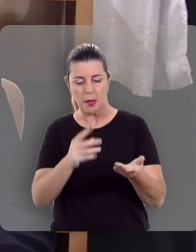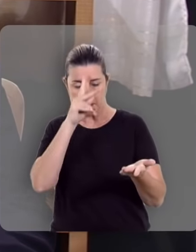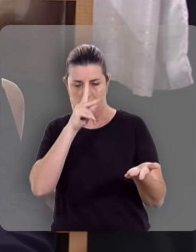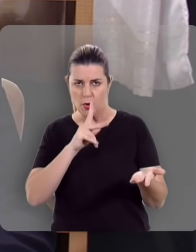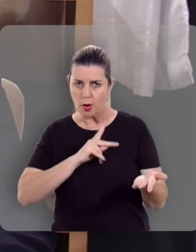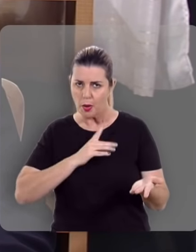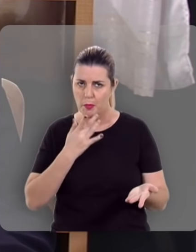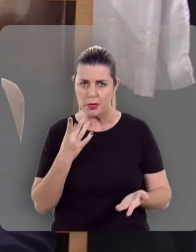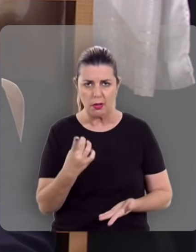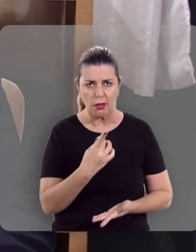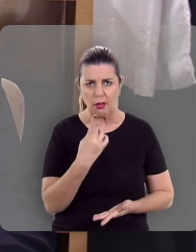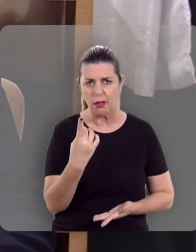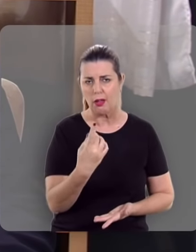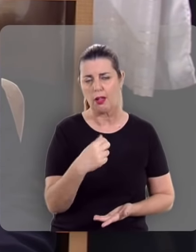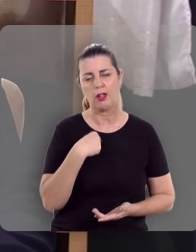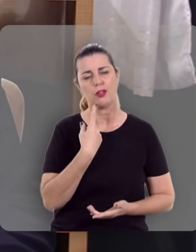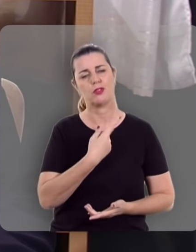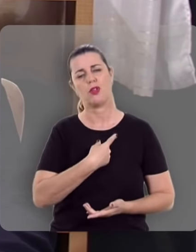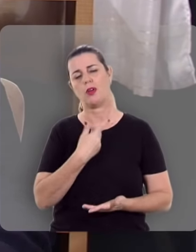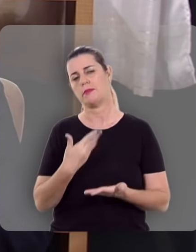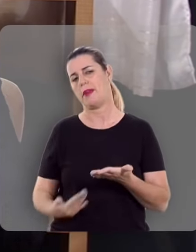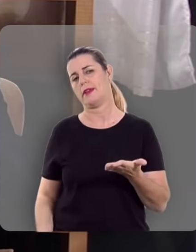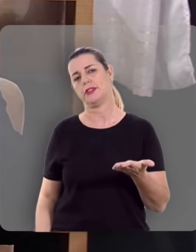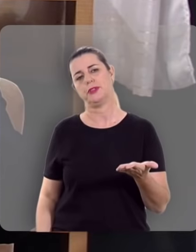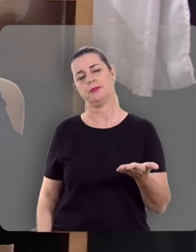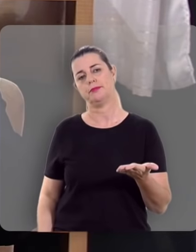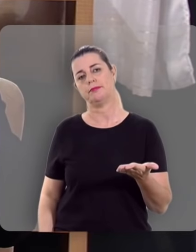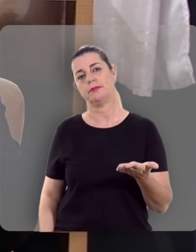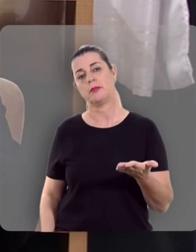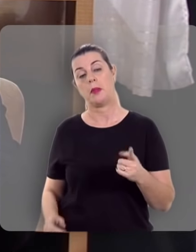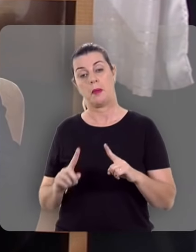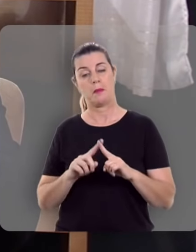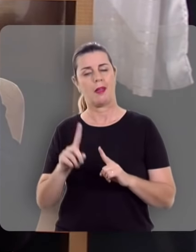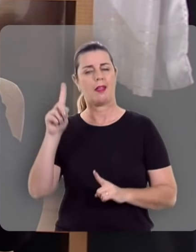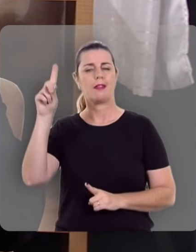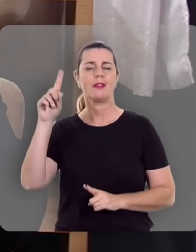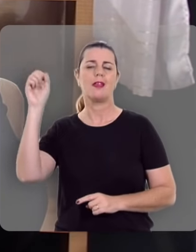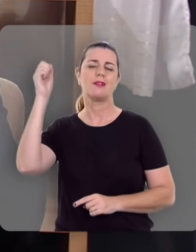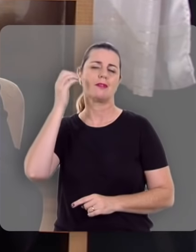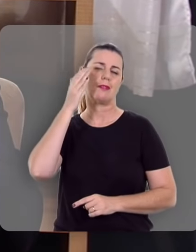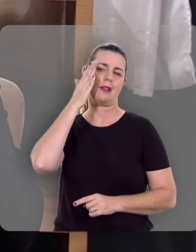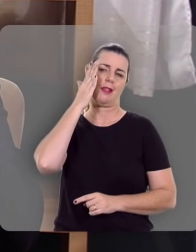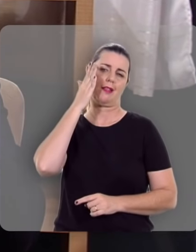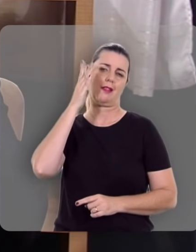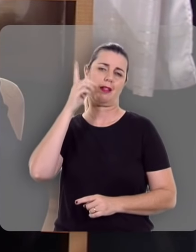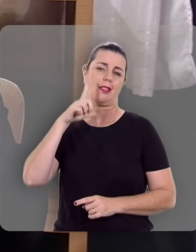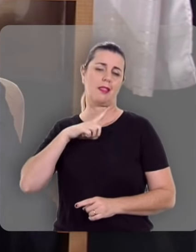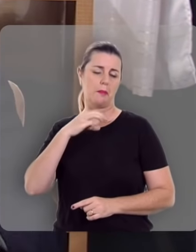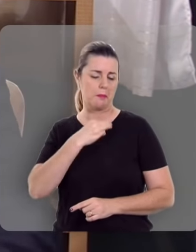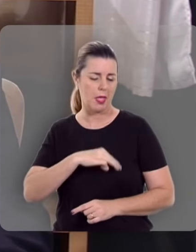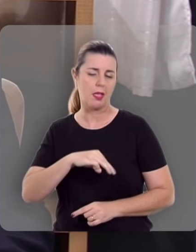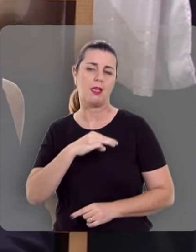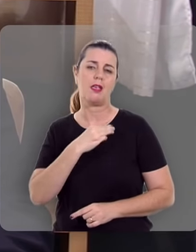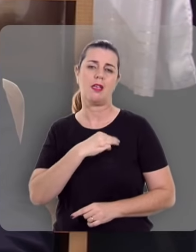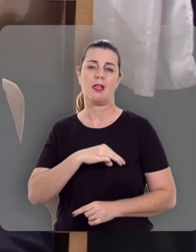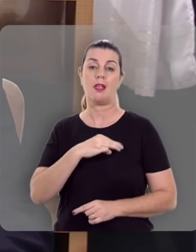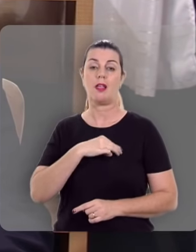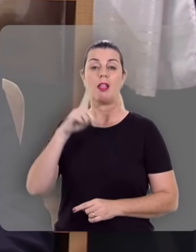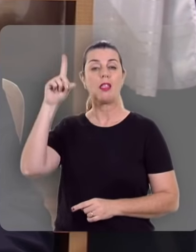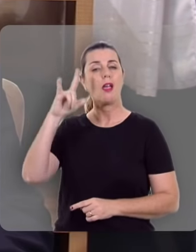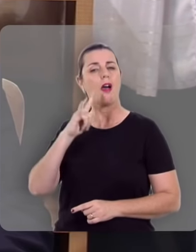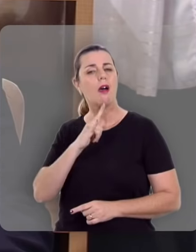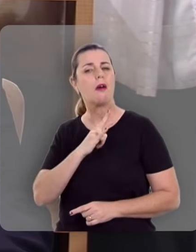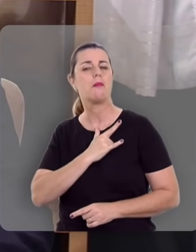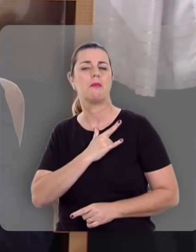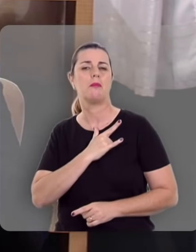sorte, nós estaríamos perdidos. Mas Deus é Deus de graça, Deus de misericórdia, Deus de amor. E